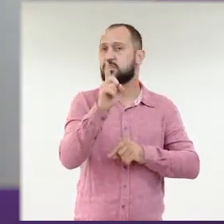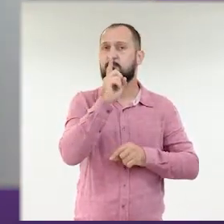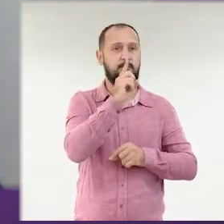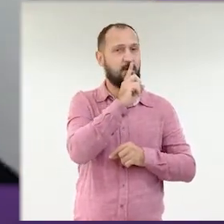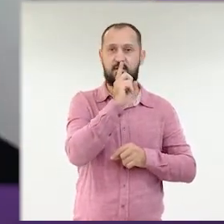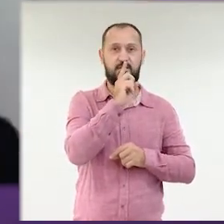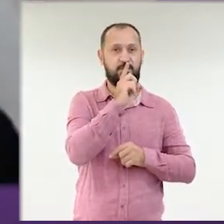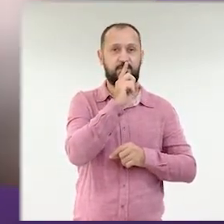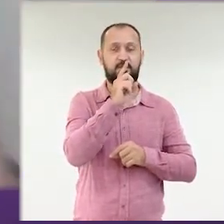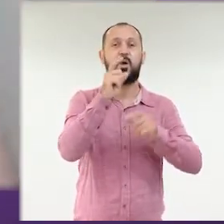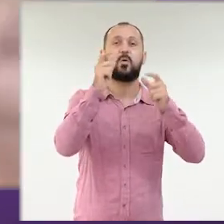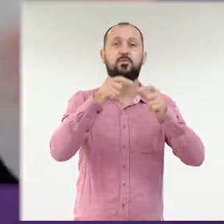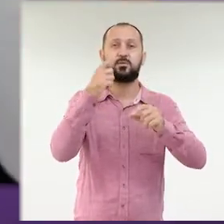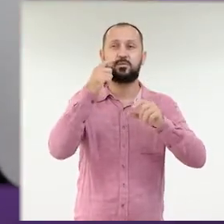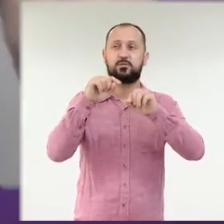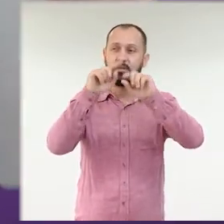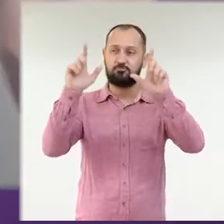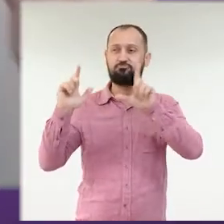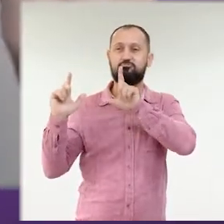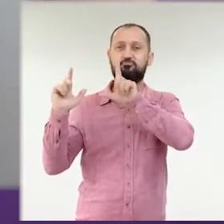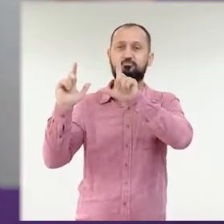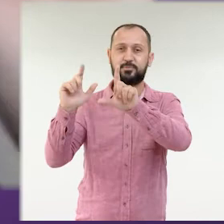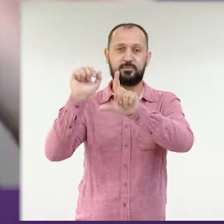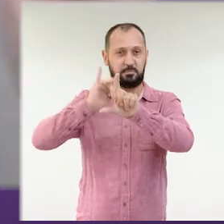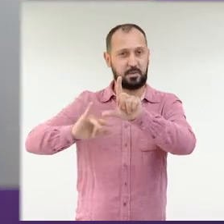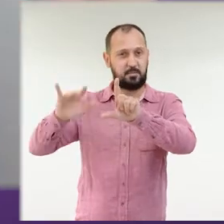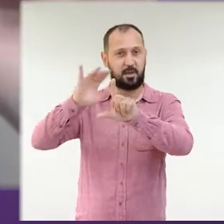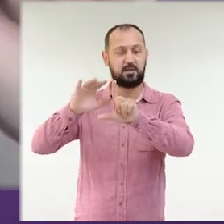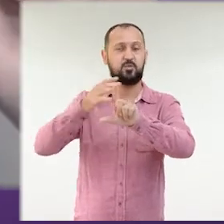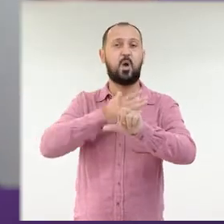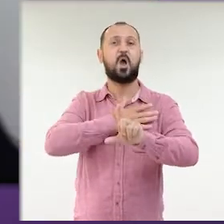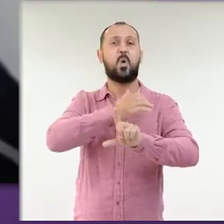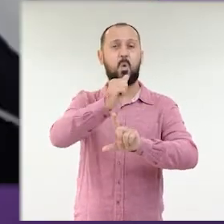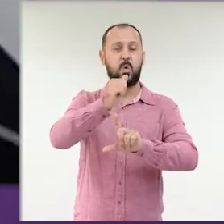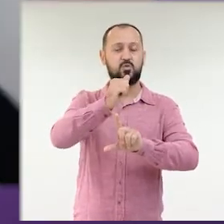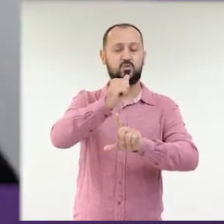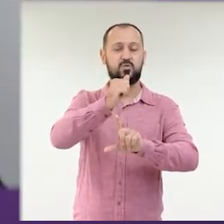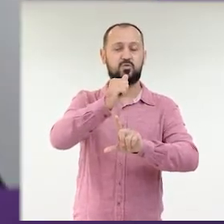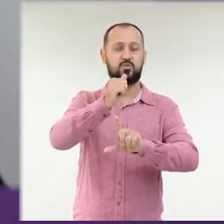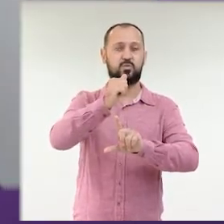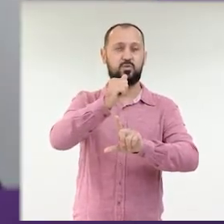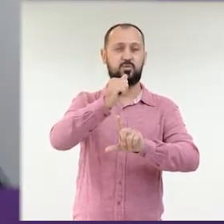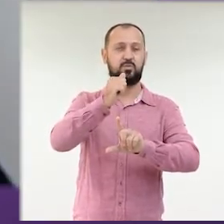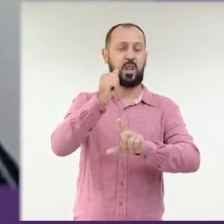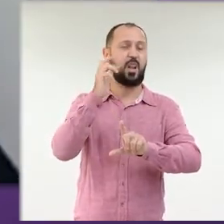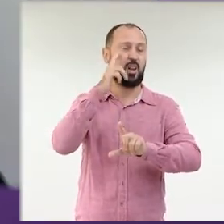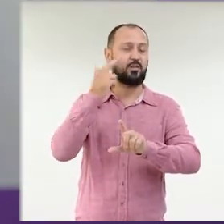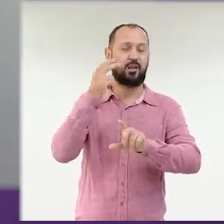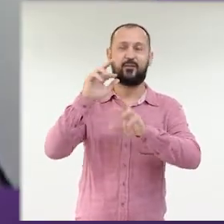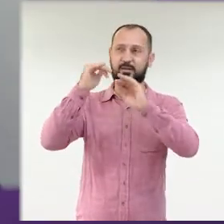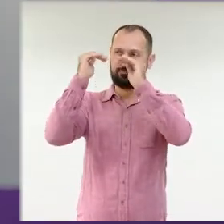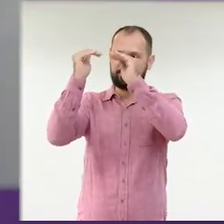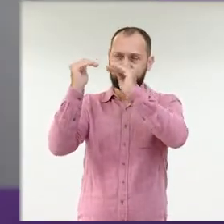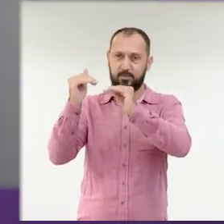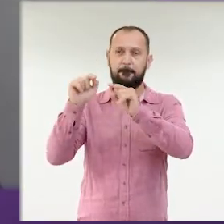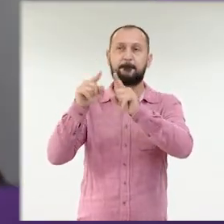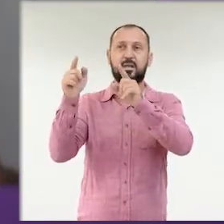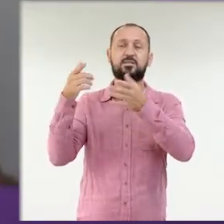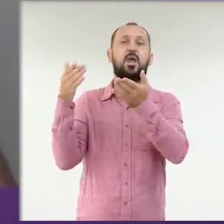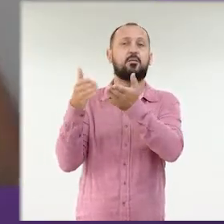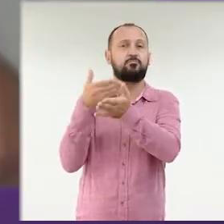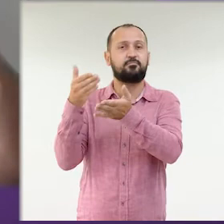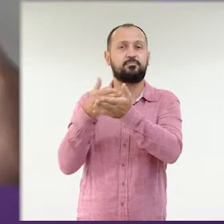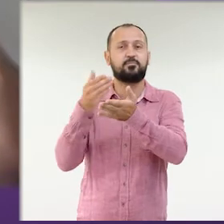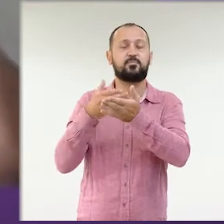Se Cale, procurar lá onde está o banner da campanha Agosto Lilás, tem várias peças de campanha, mas,